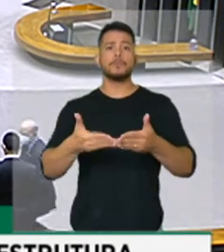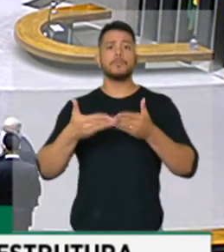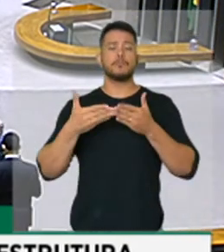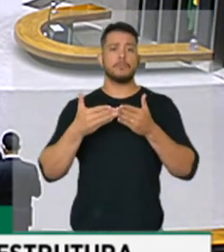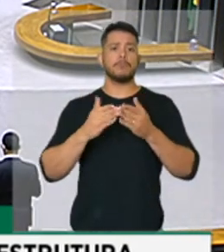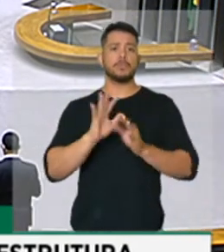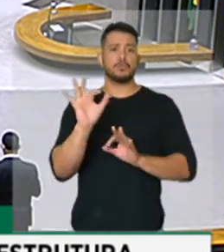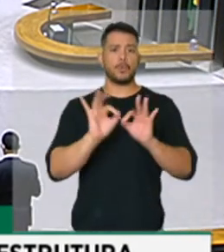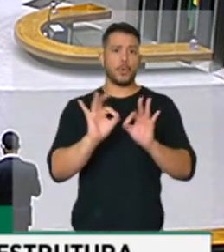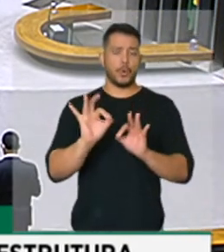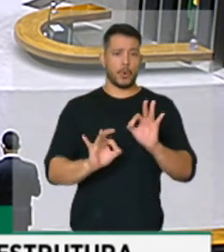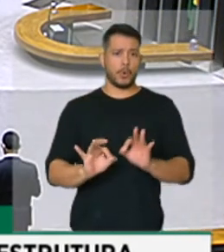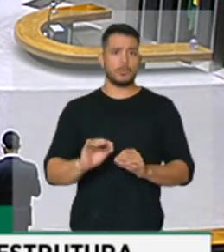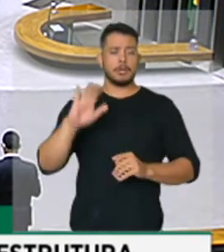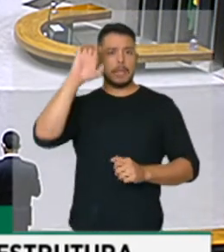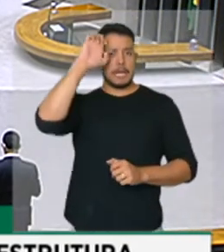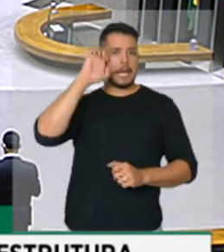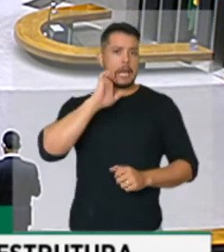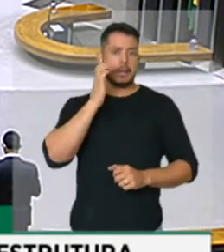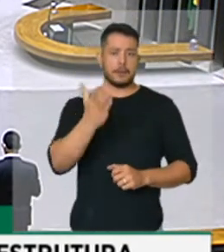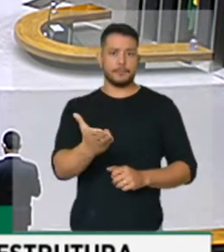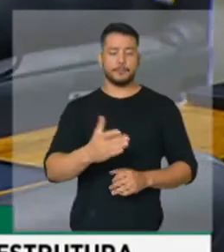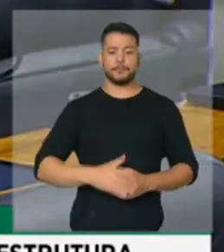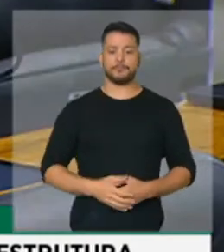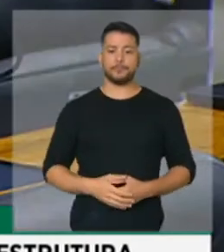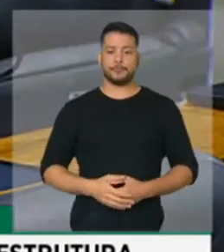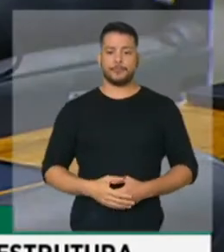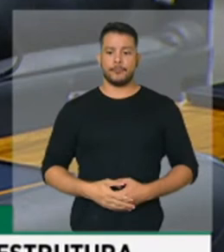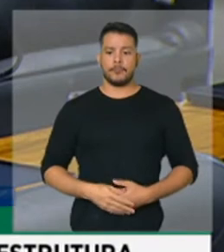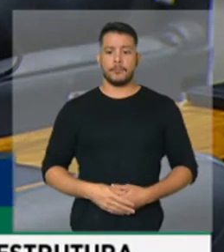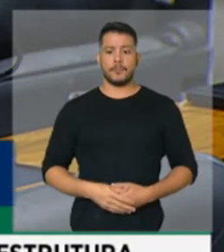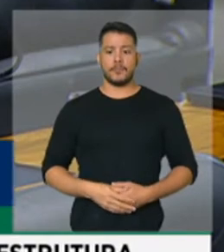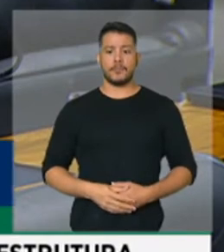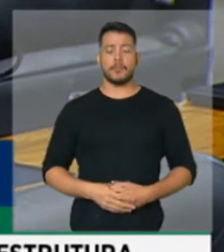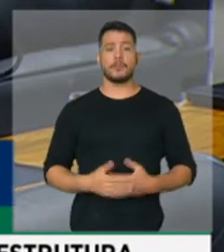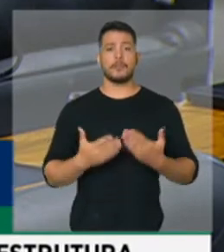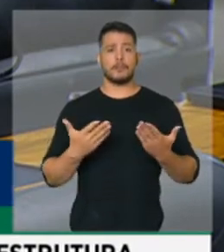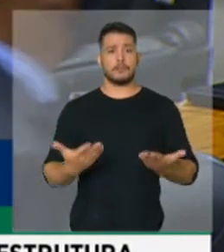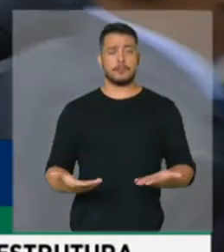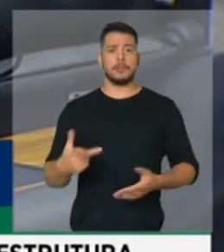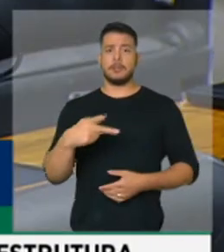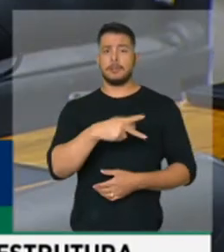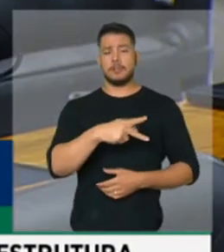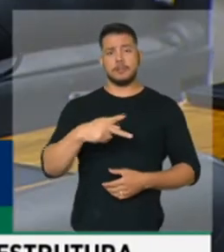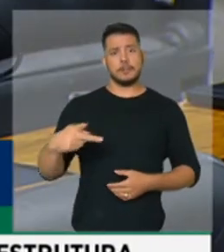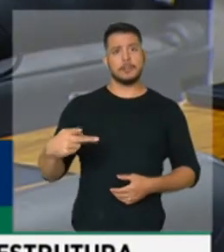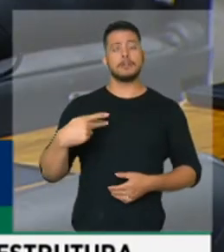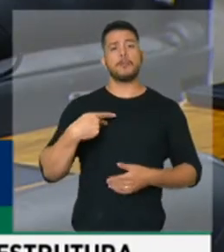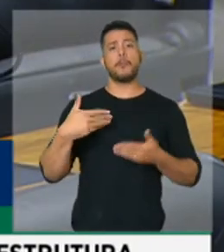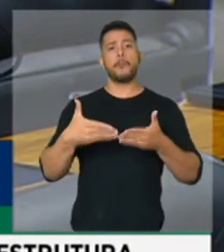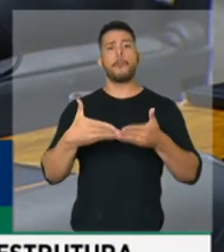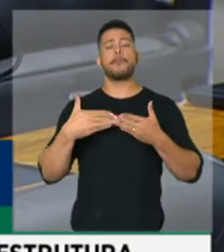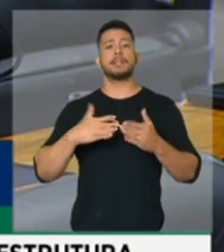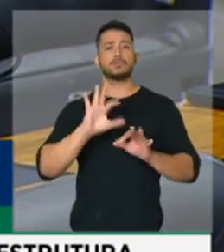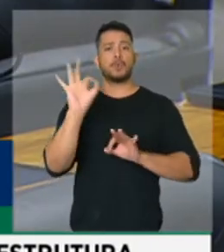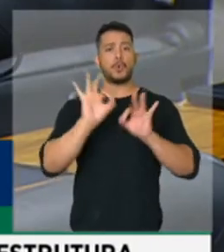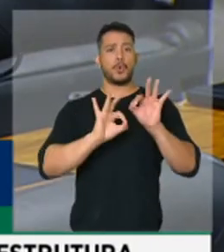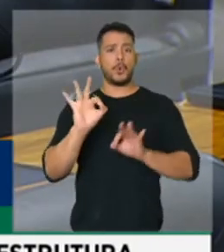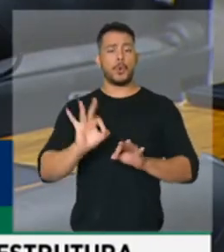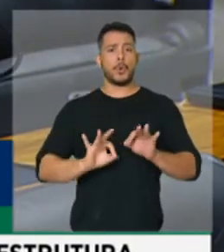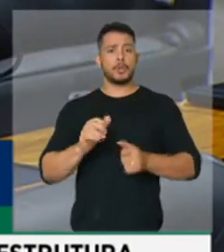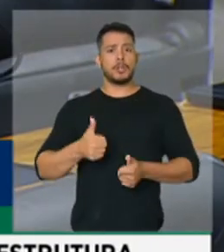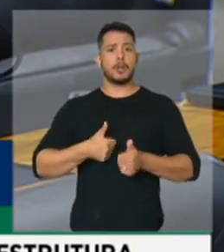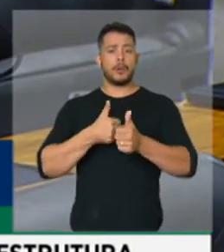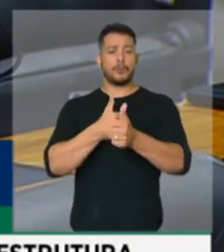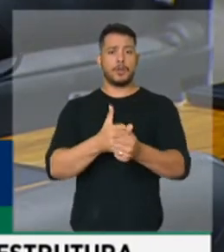Kukaik, de Brasília, para uma questão de ordem. Presidente, eu formulo a presente questão de ordem com amparo no artigo 199 do Regimento Interno